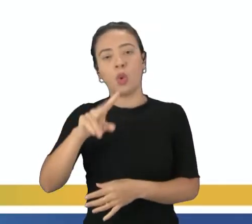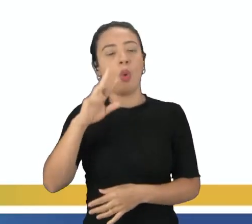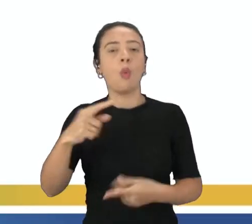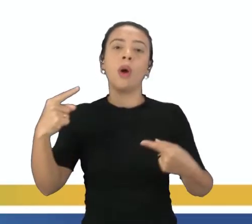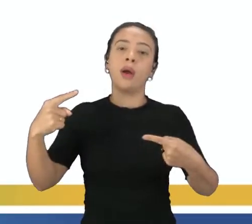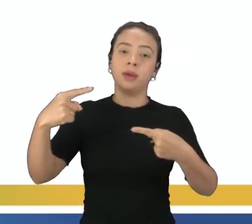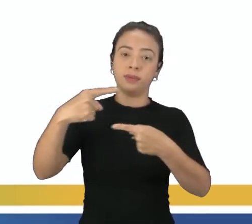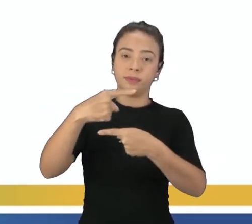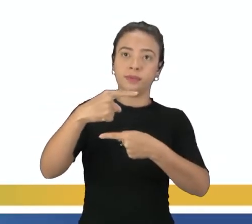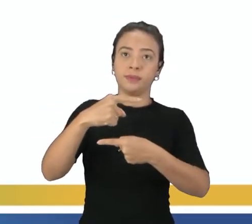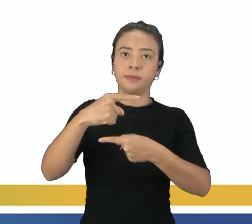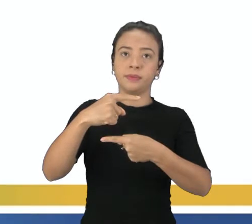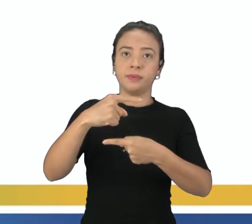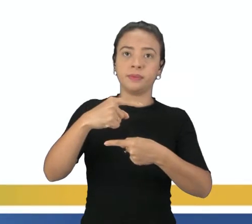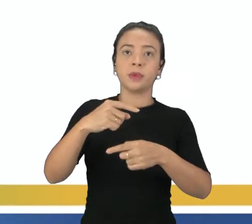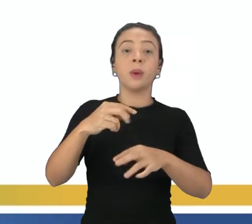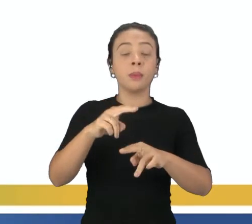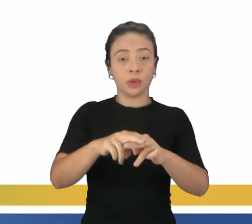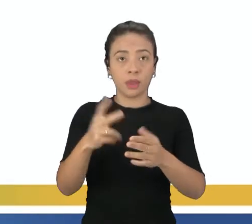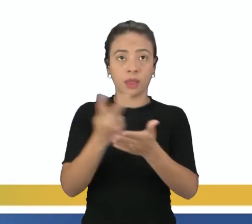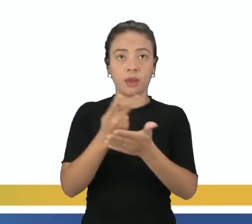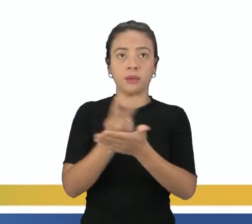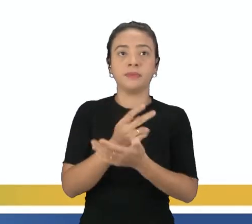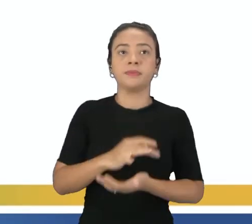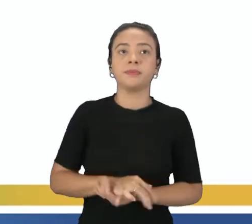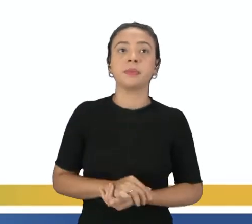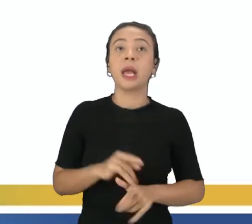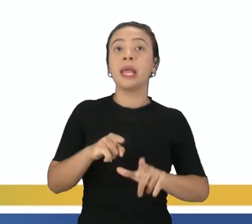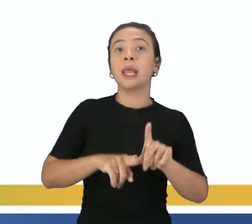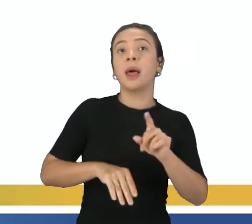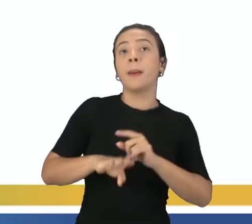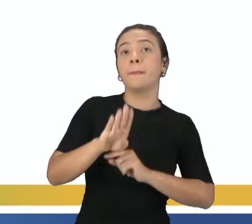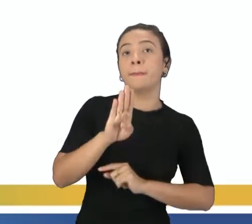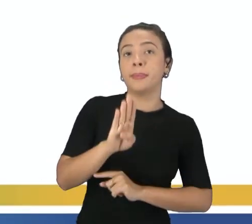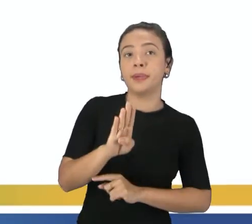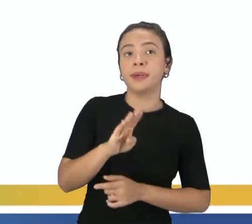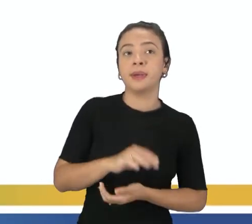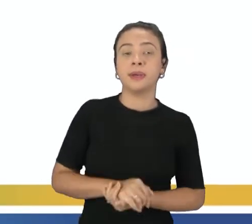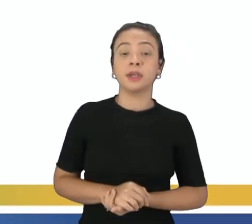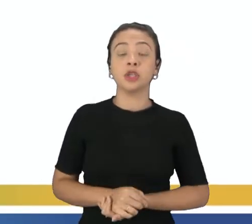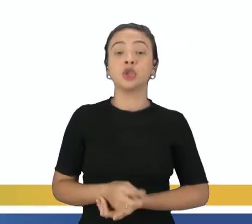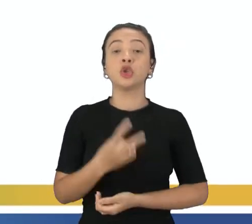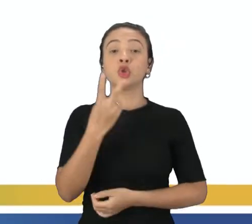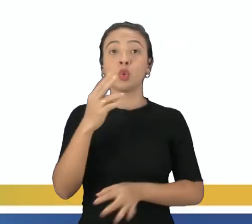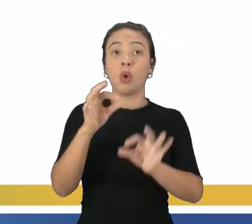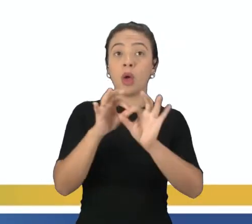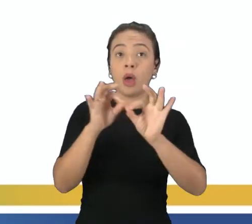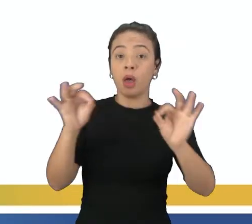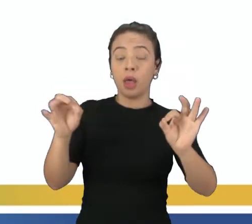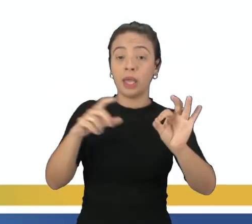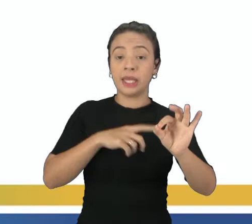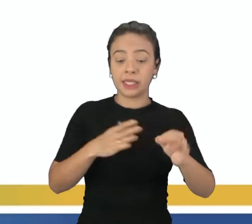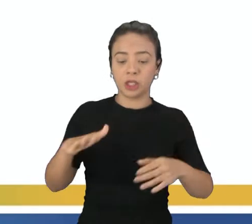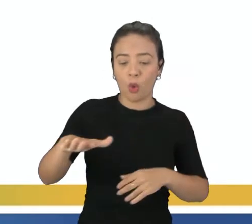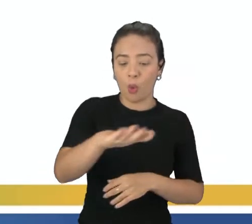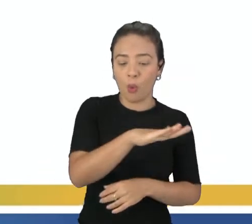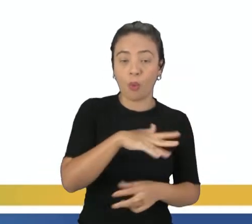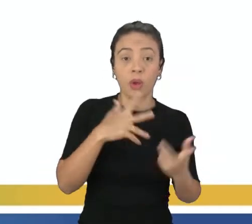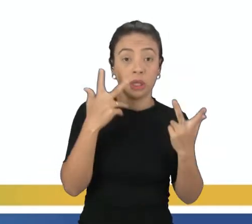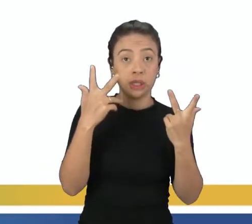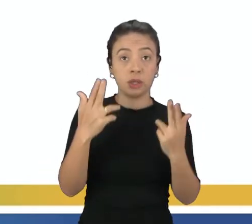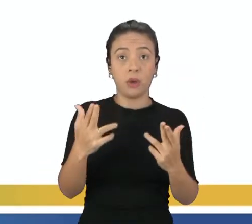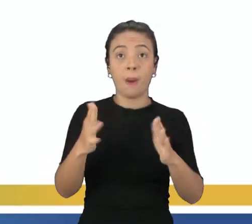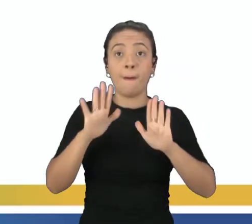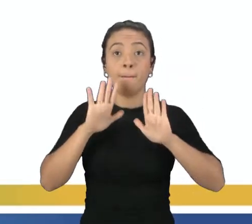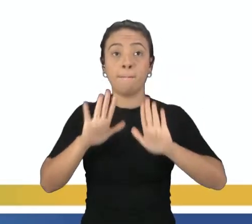perpendiculares. Então a letra A está errada. A letra B fala o seguinte: duas retas de um mesmo plano que